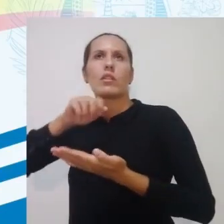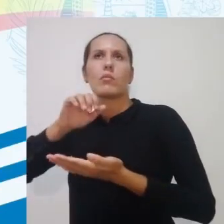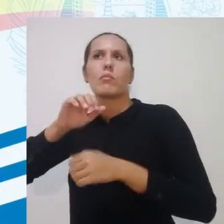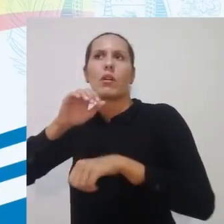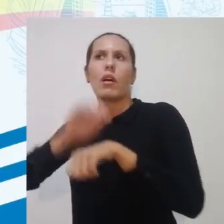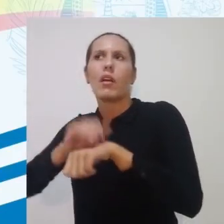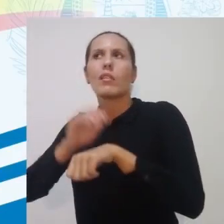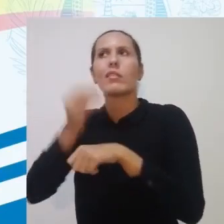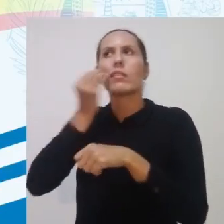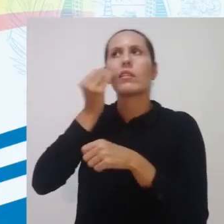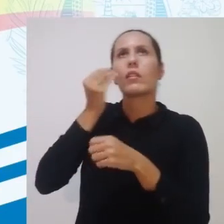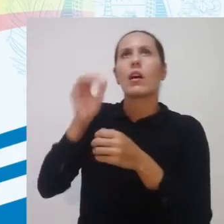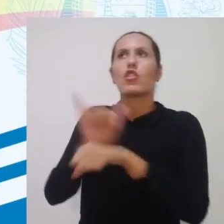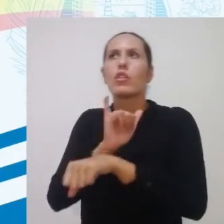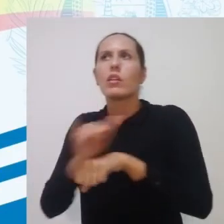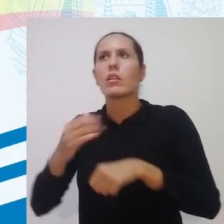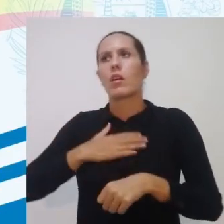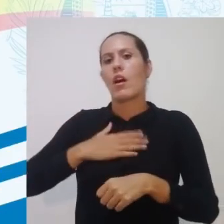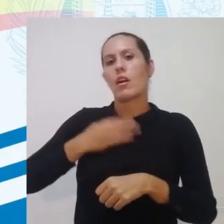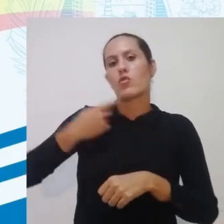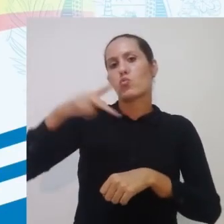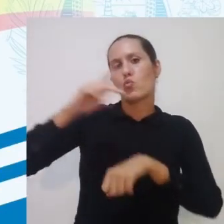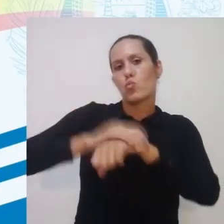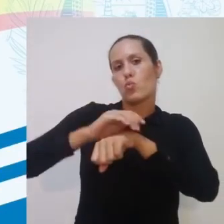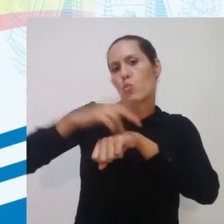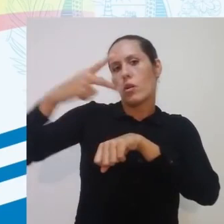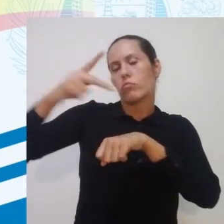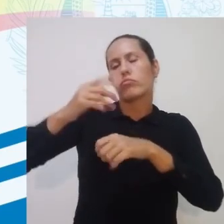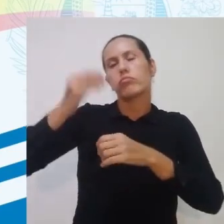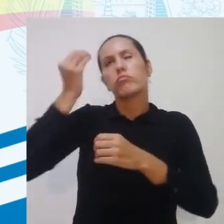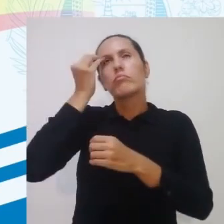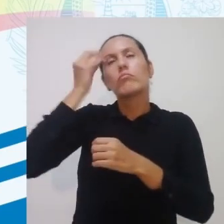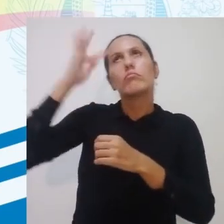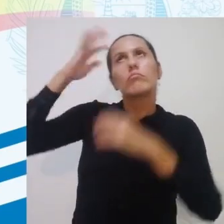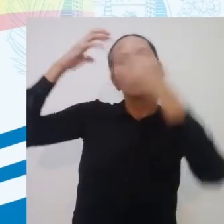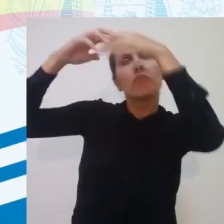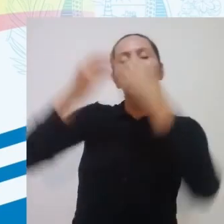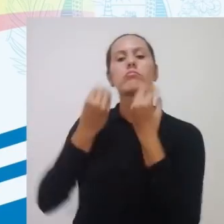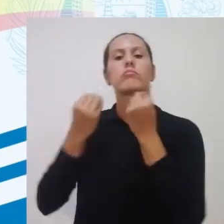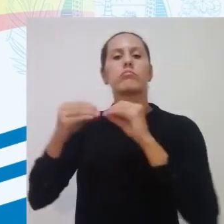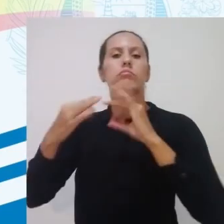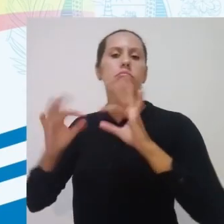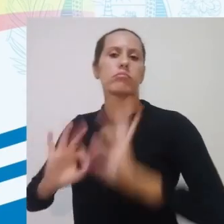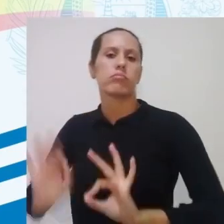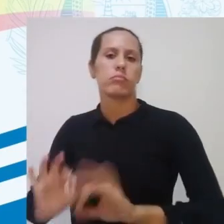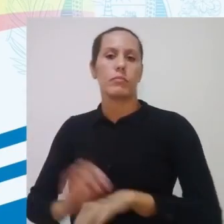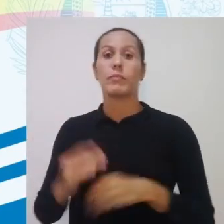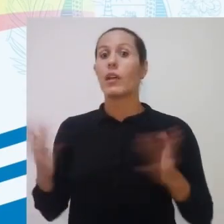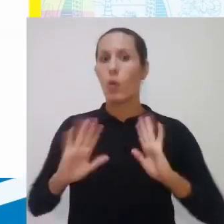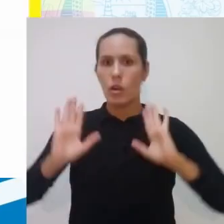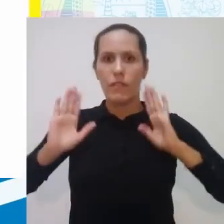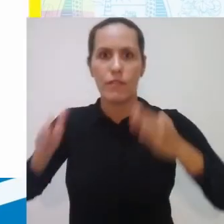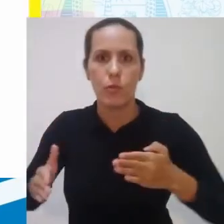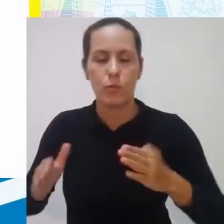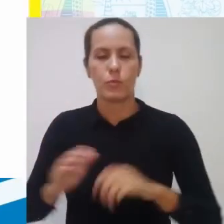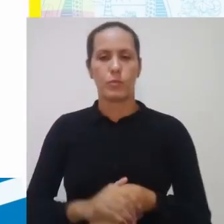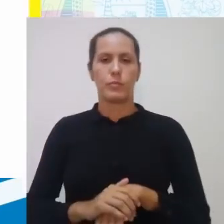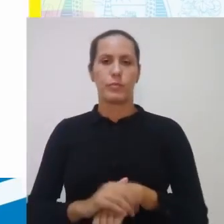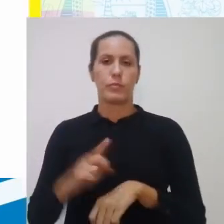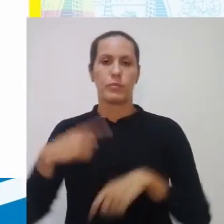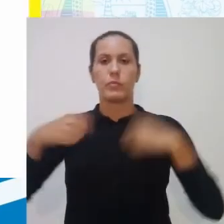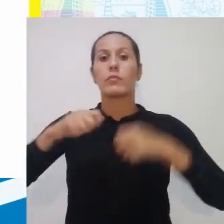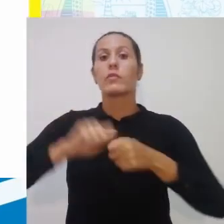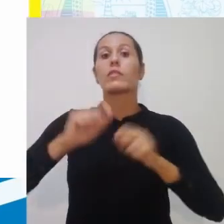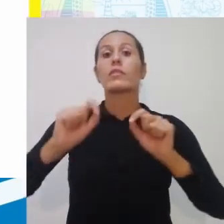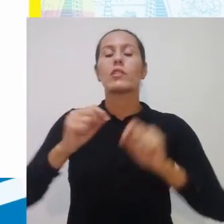feitas outras formas de dizer aquilo que o texto original diz. E é sobre isso que a gente vai falar agora.